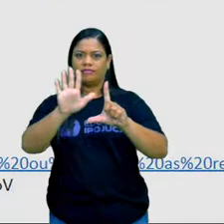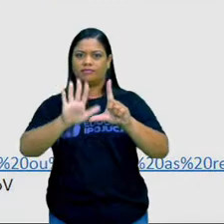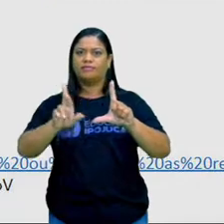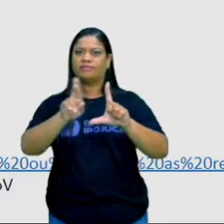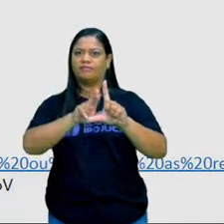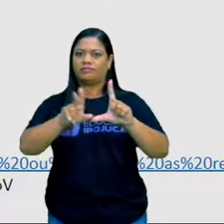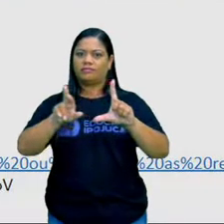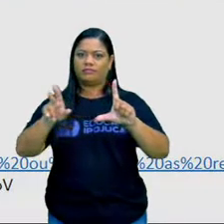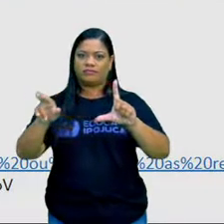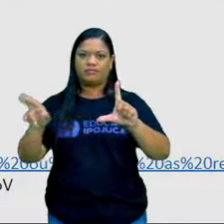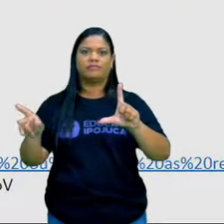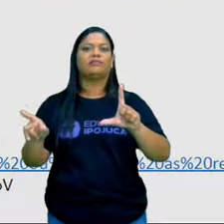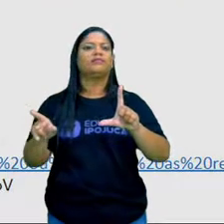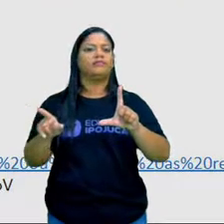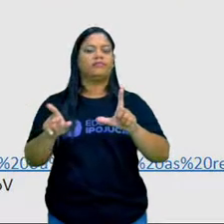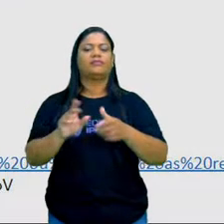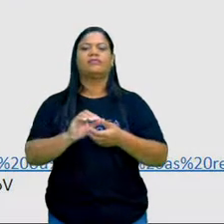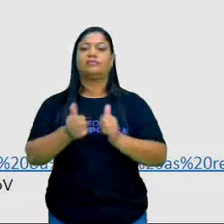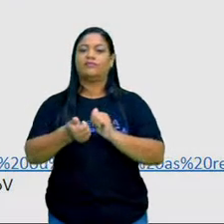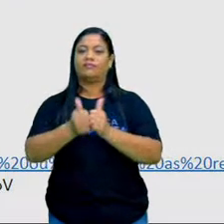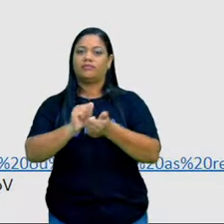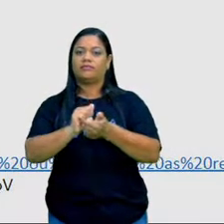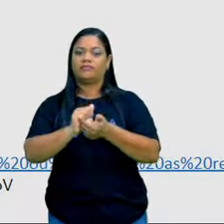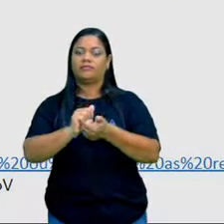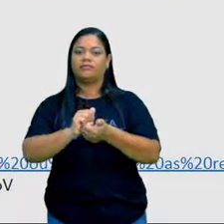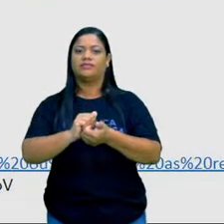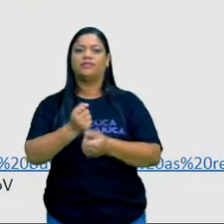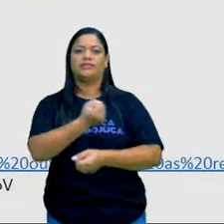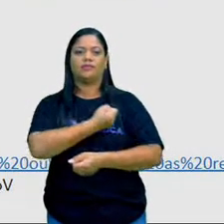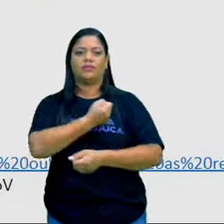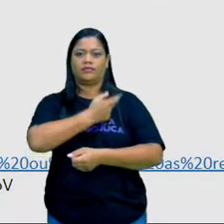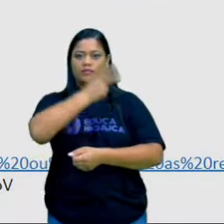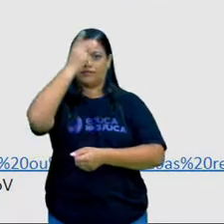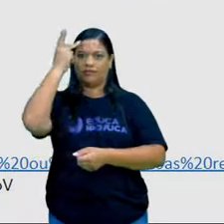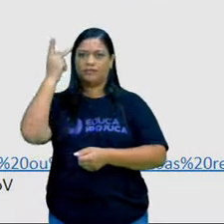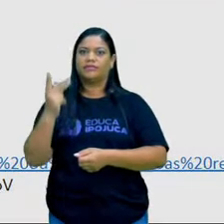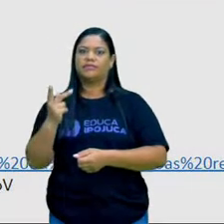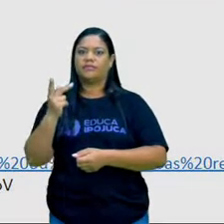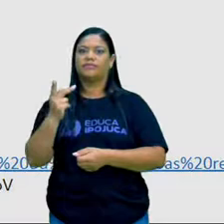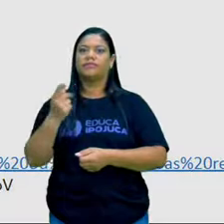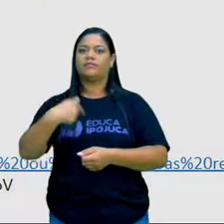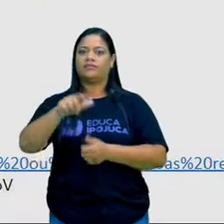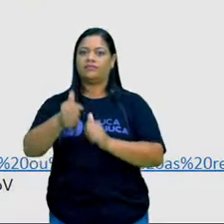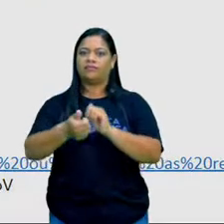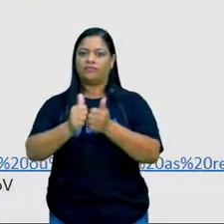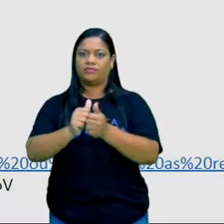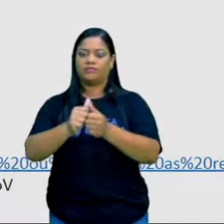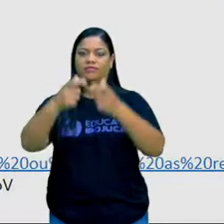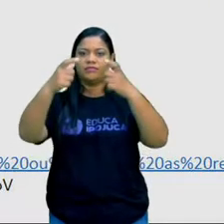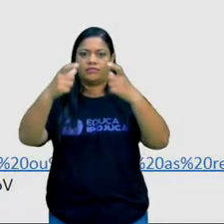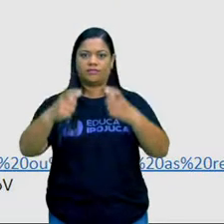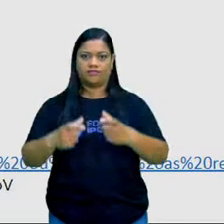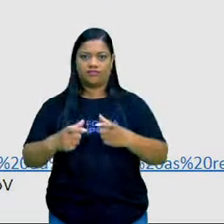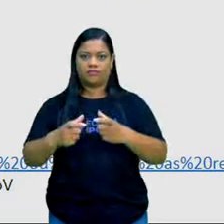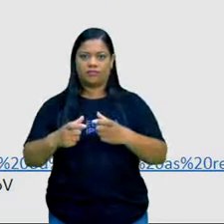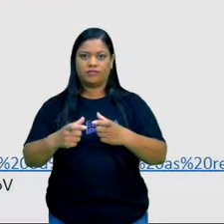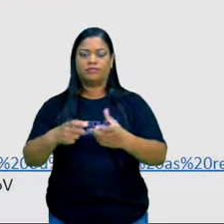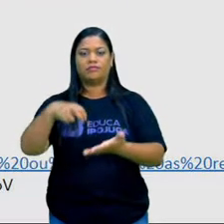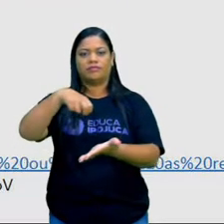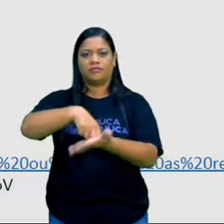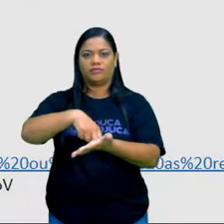as regras do esporte. Como o número exato de participante, o local da prática,